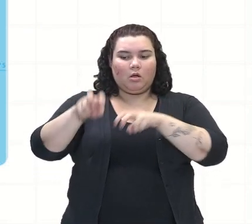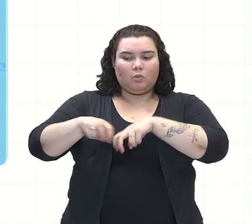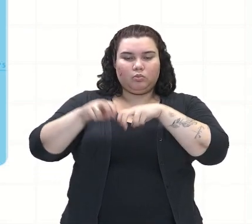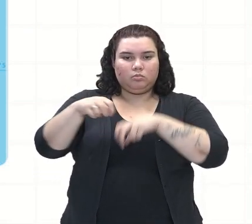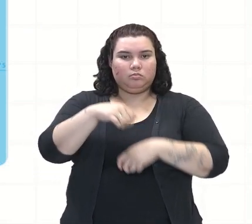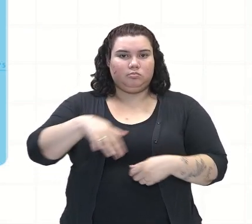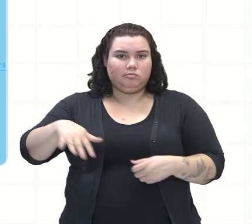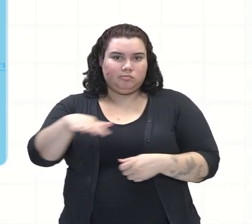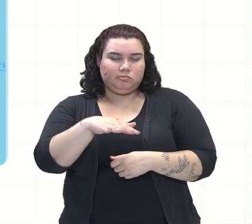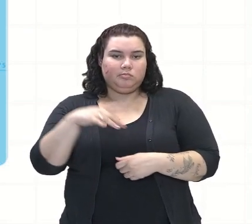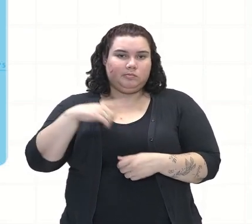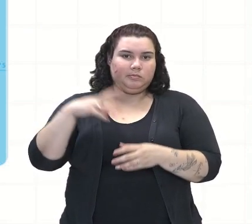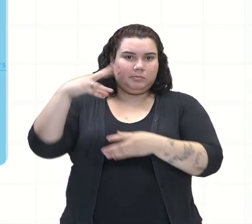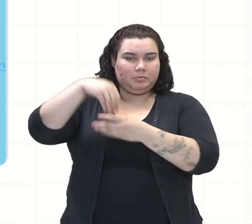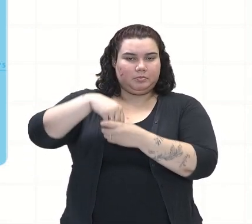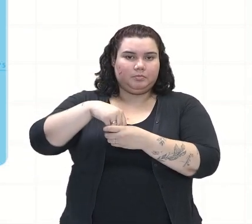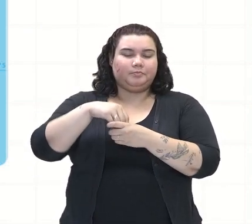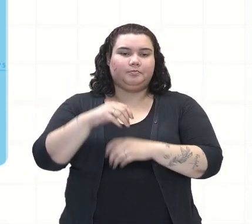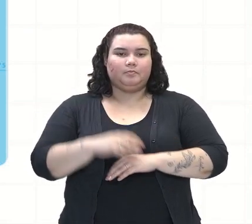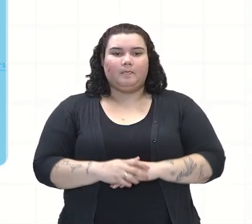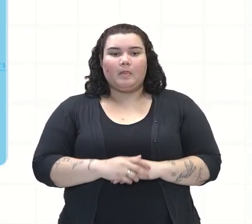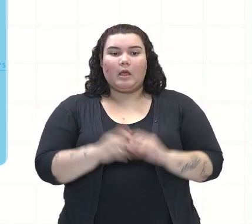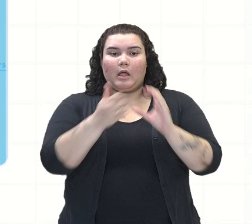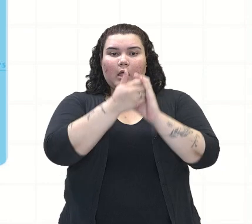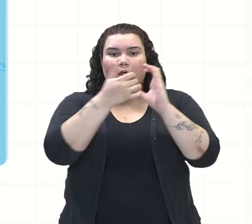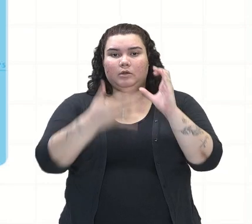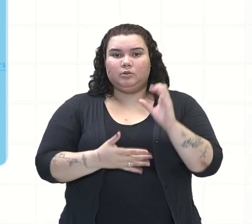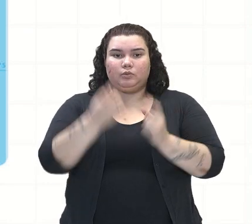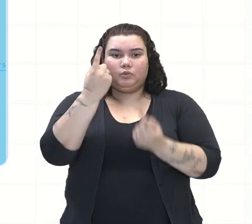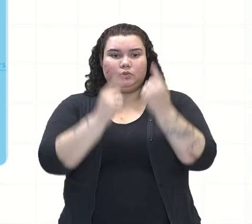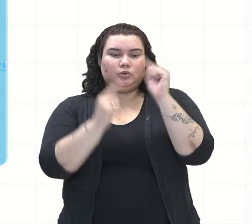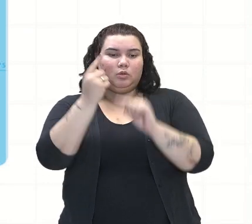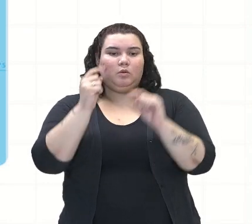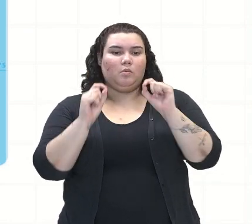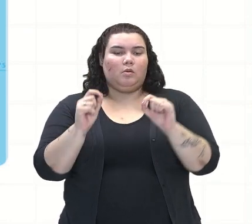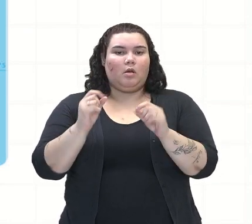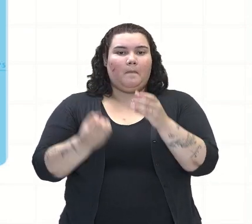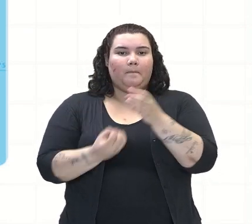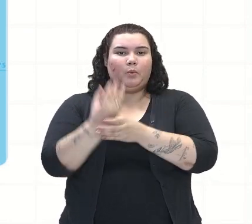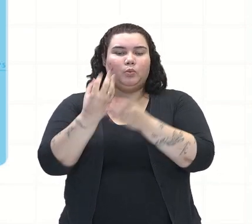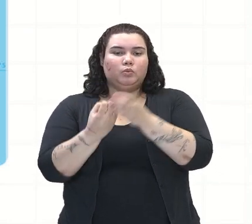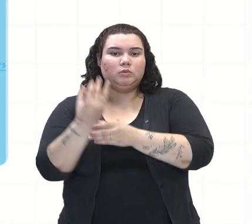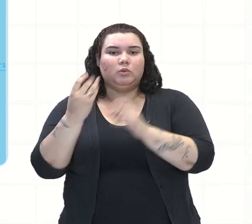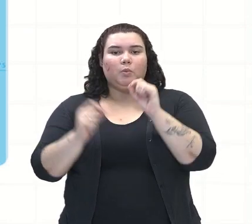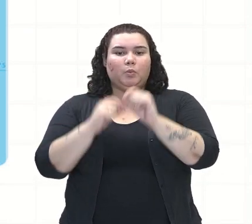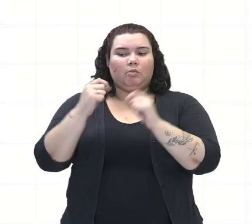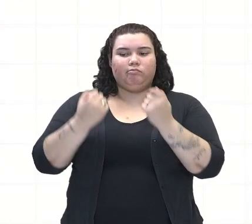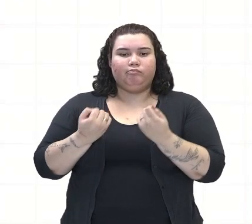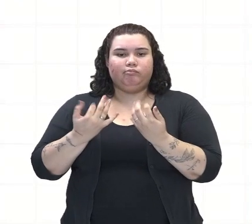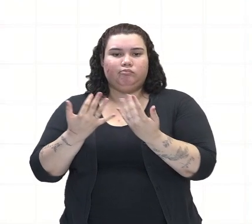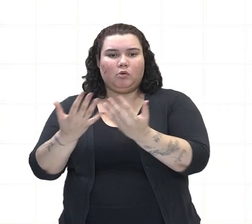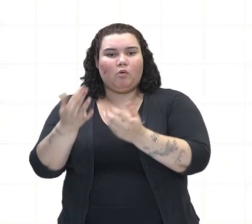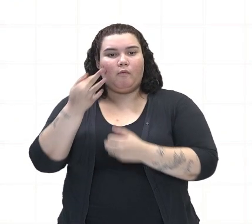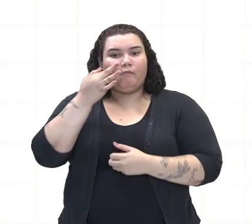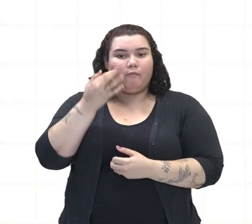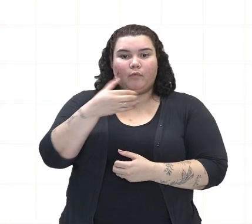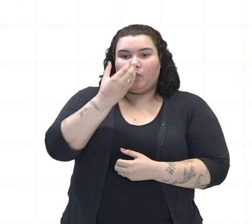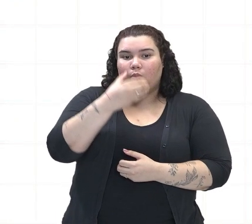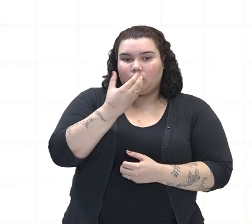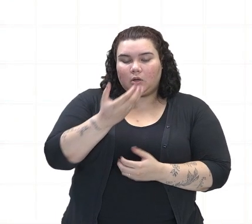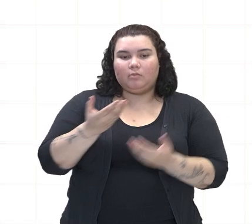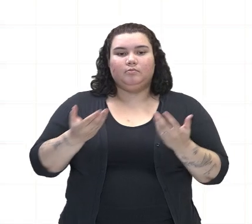e tudo mais. Uma das características do Chile é a produção de frutas, como a gente vai ver nessa tela agora aí. Né? O Chile ele